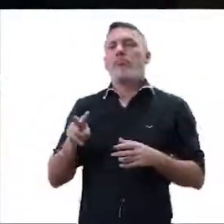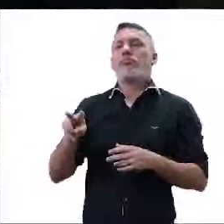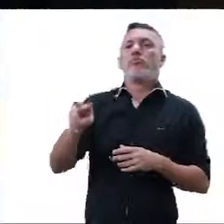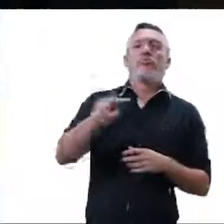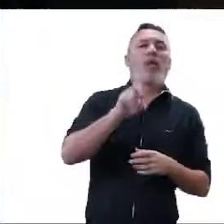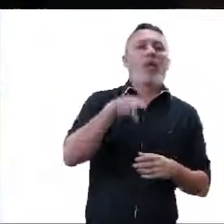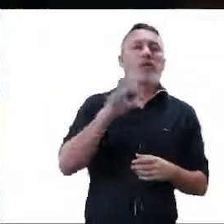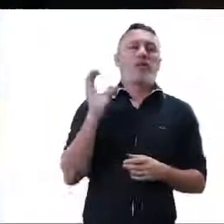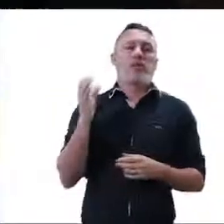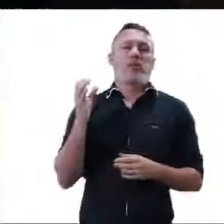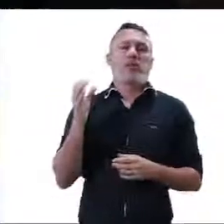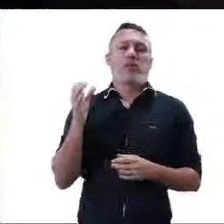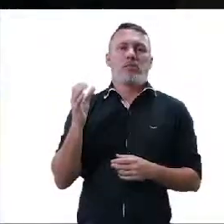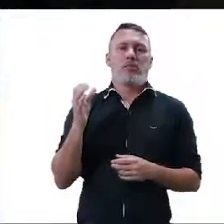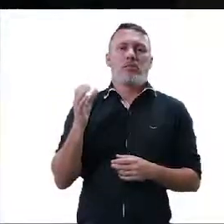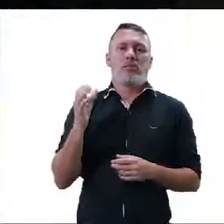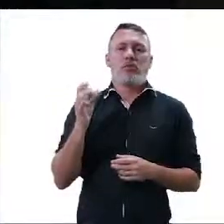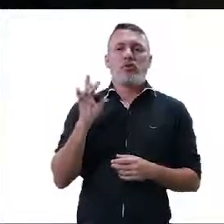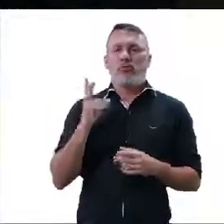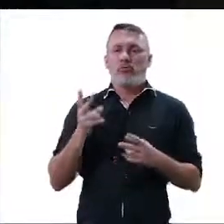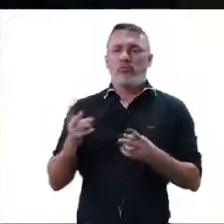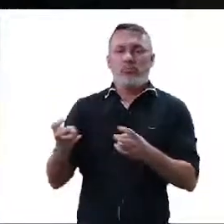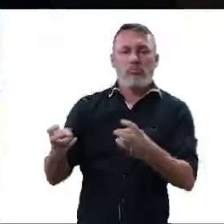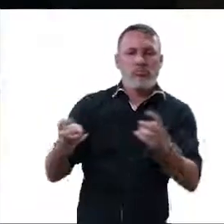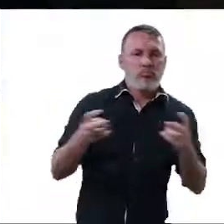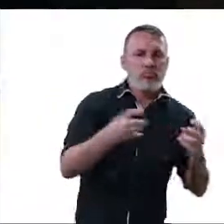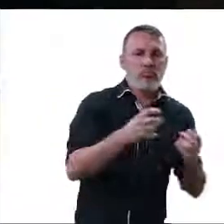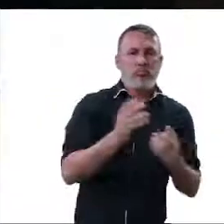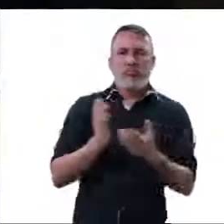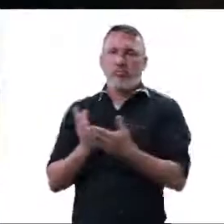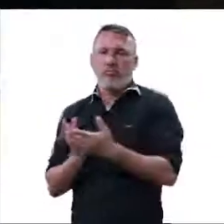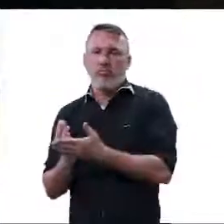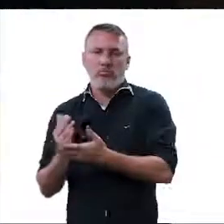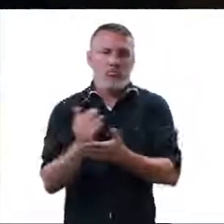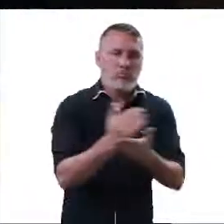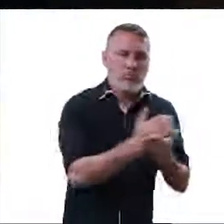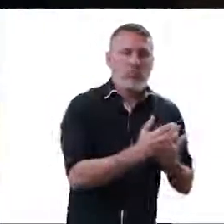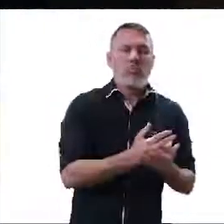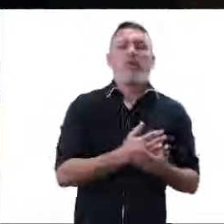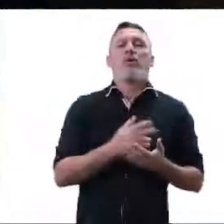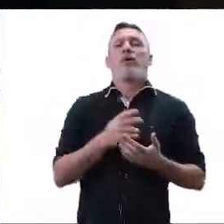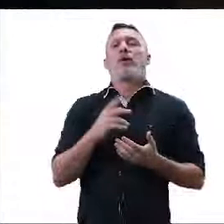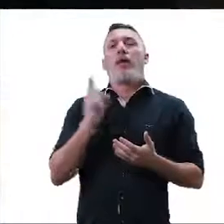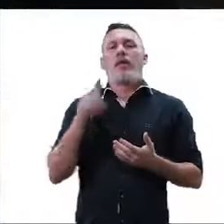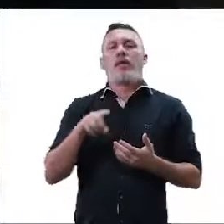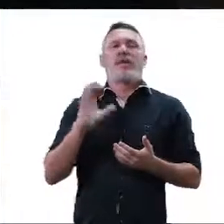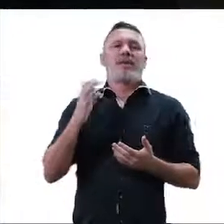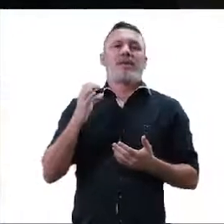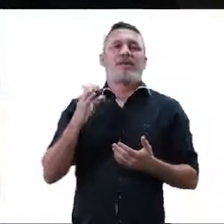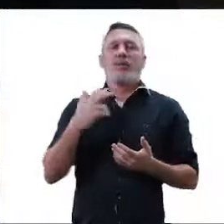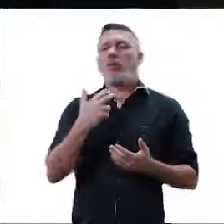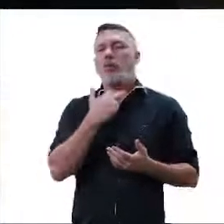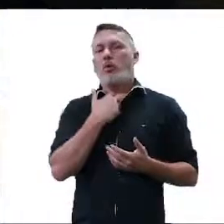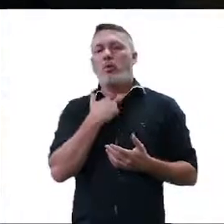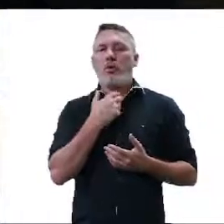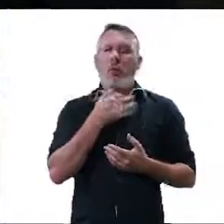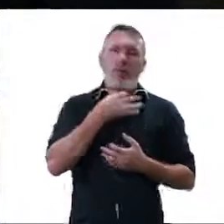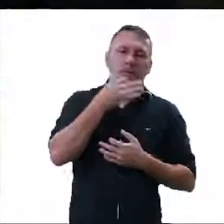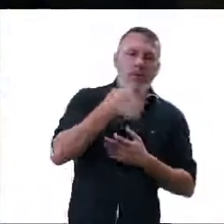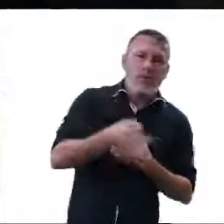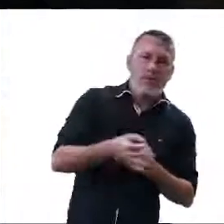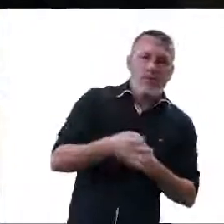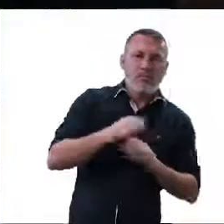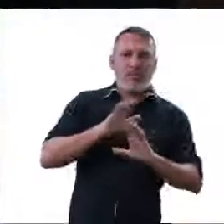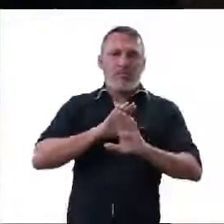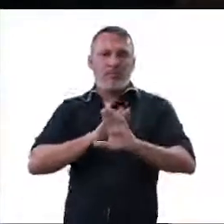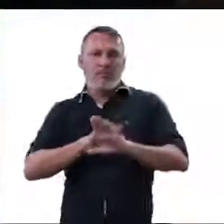seja, um sujeito que, livre de todas as subjetividades, todos os preconceitos, todas as preconcepções, pudesse estudar